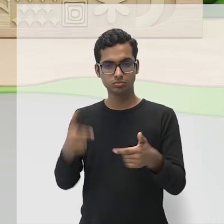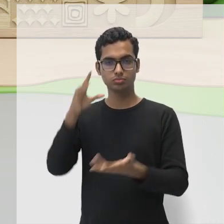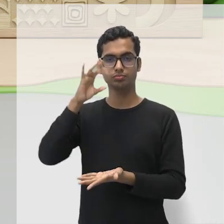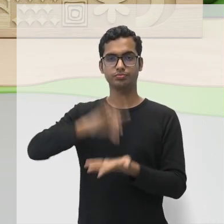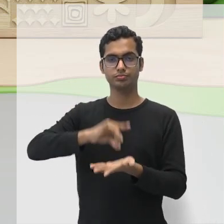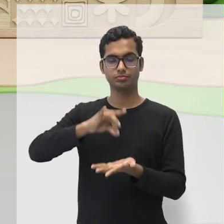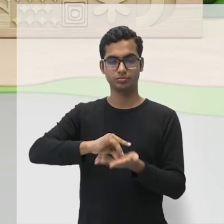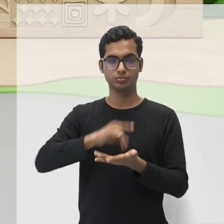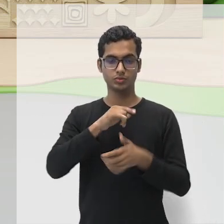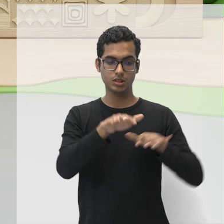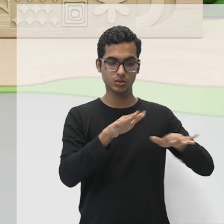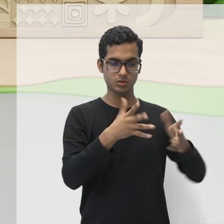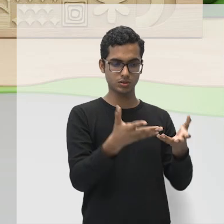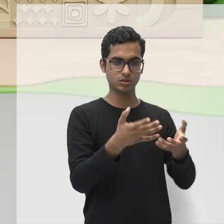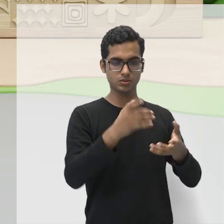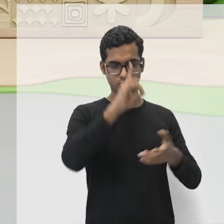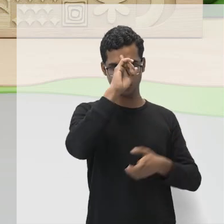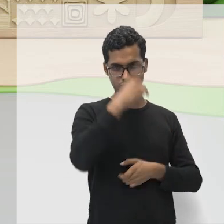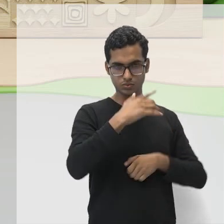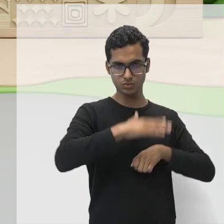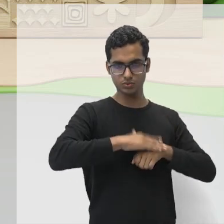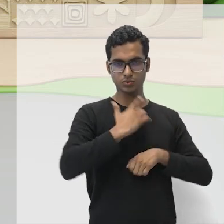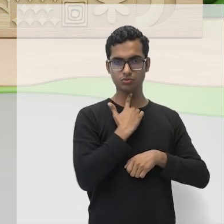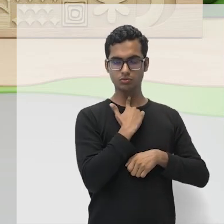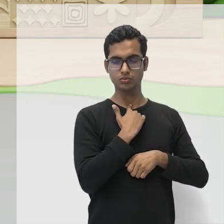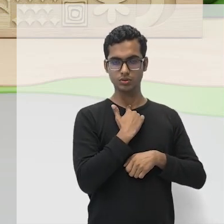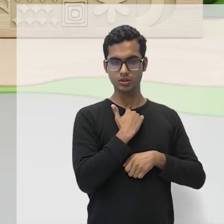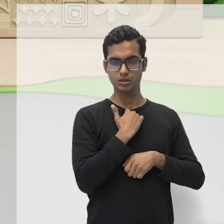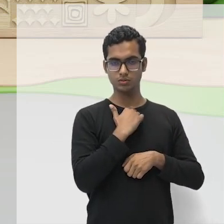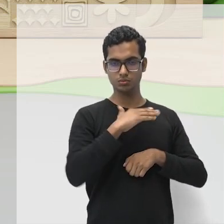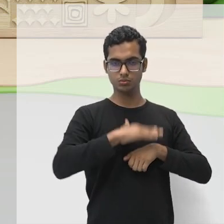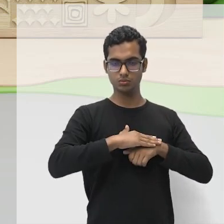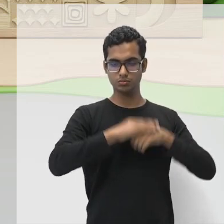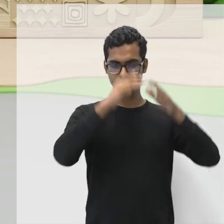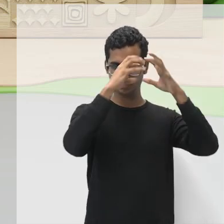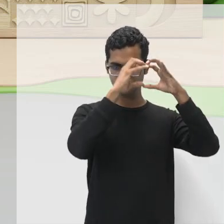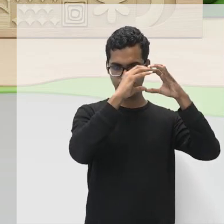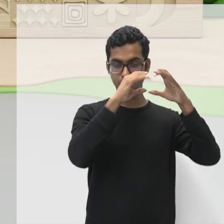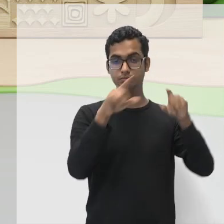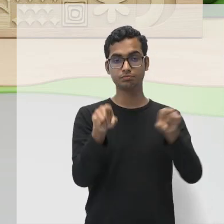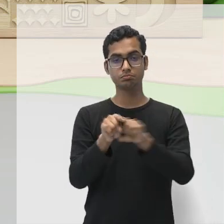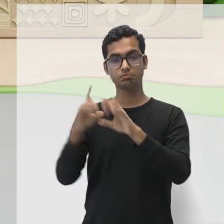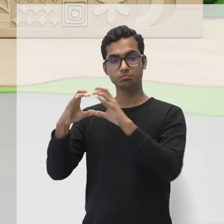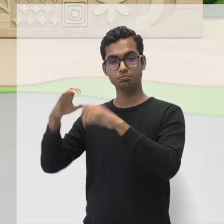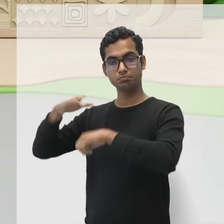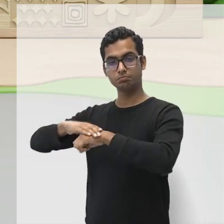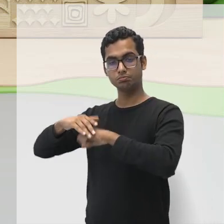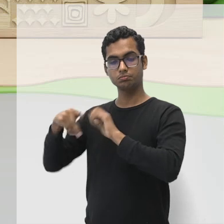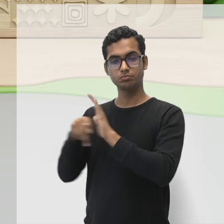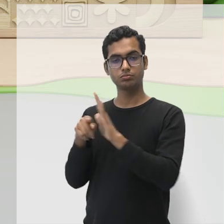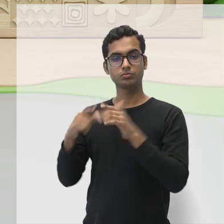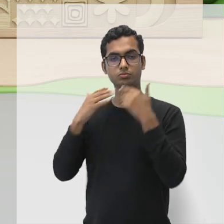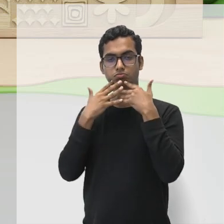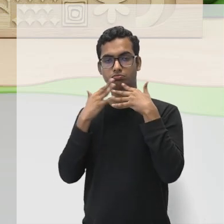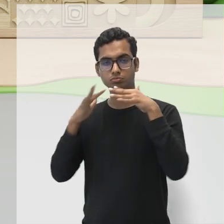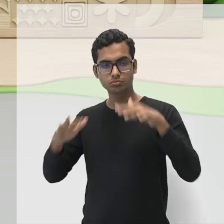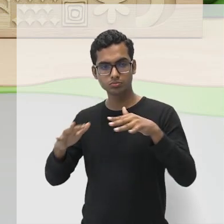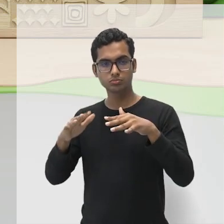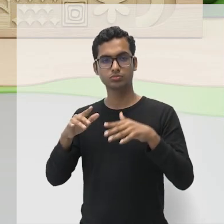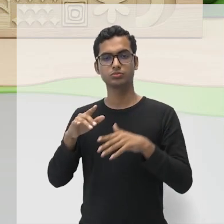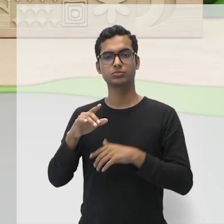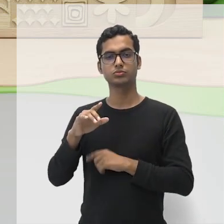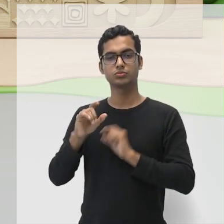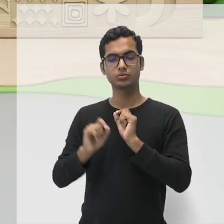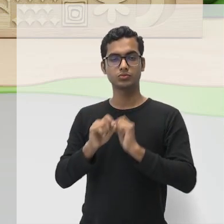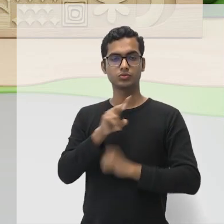como frequência cardíaca, respiração e digestão. Voluntário quer dizer que são movimentos que você